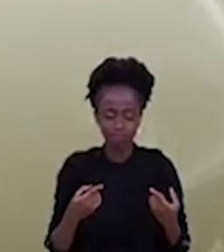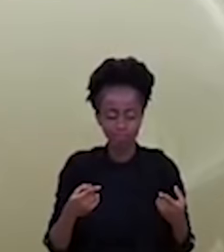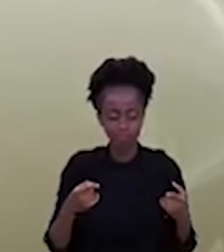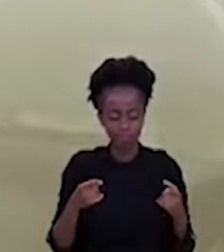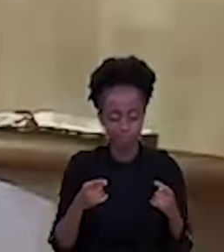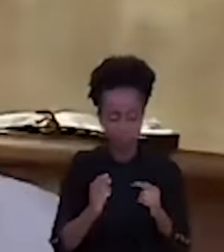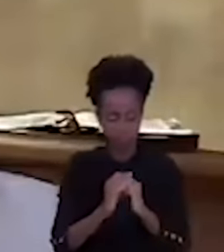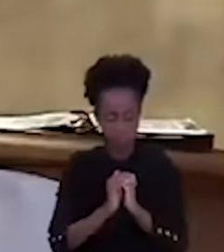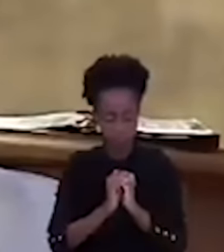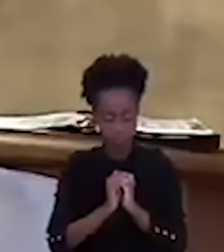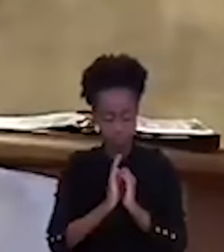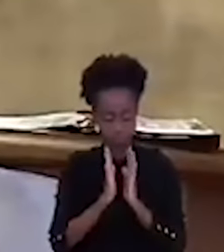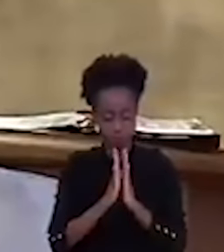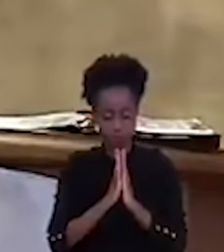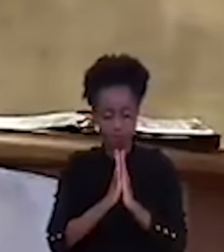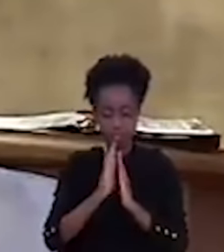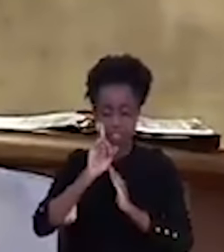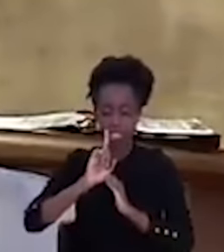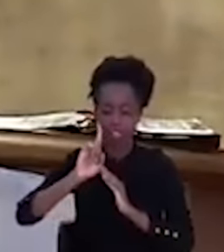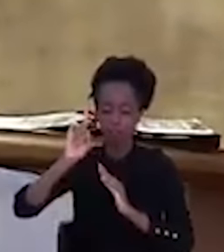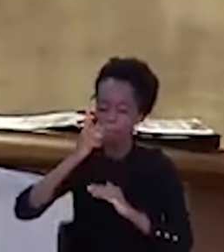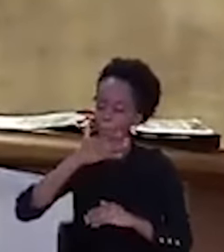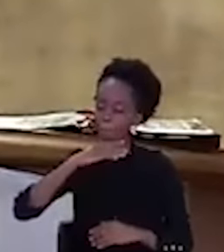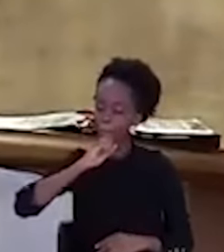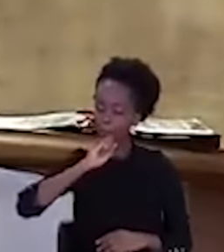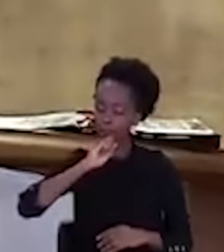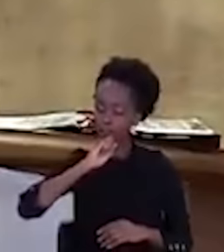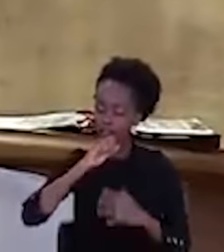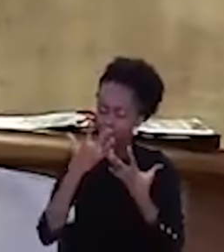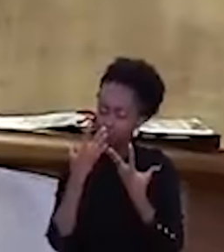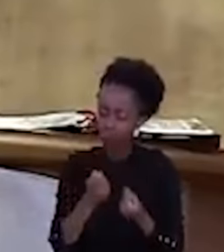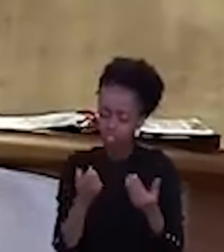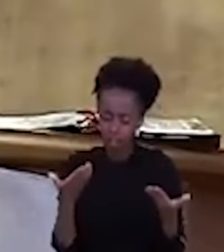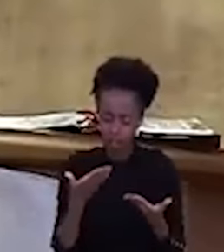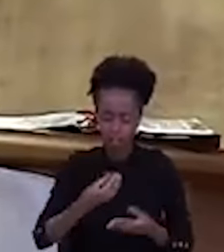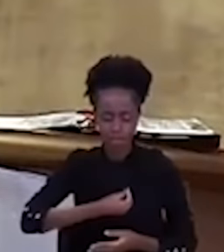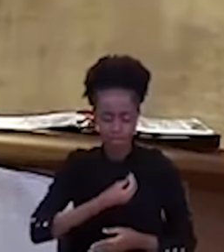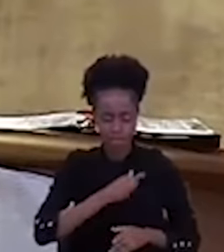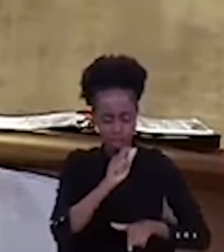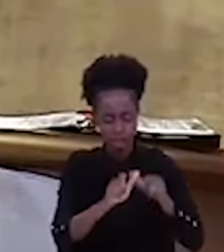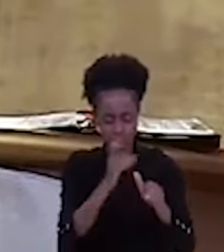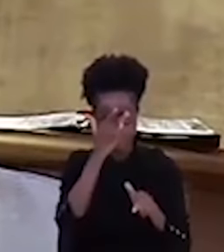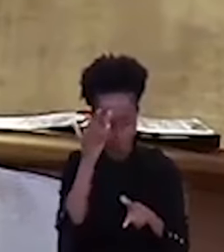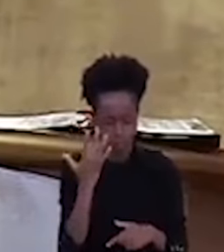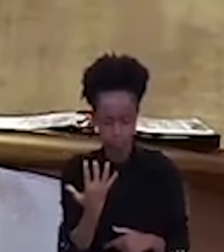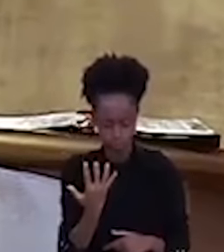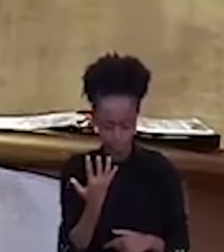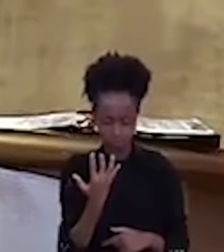solução. Meu Pai, receba agora estas vidas. Receba agora estas almas aqui diante do teu